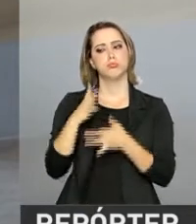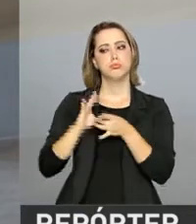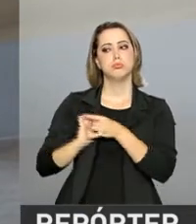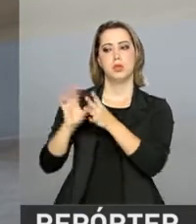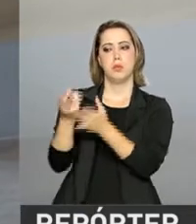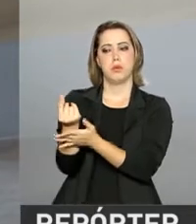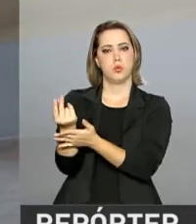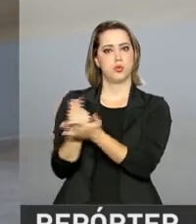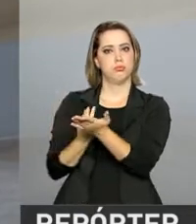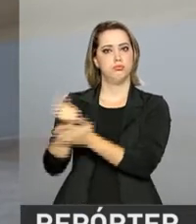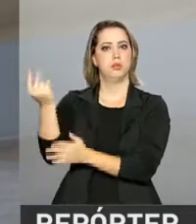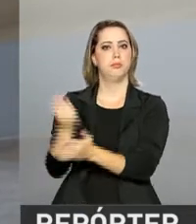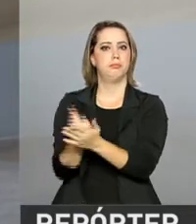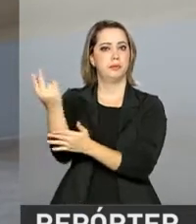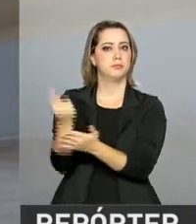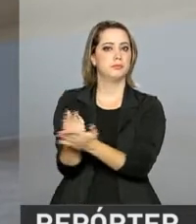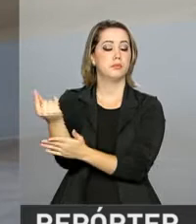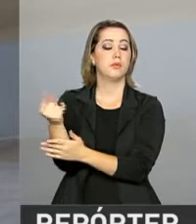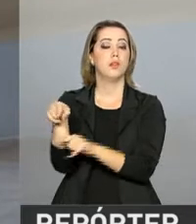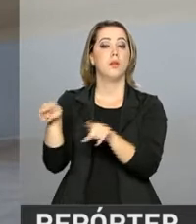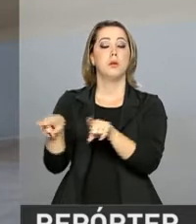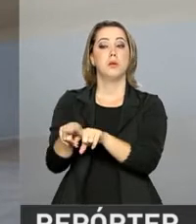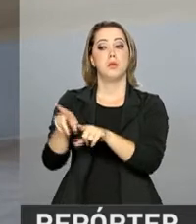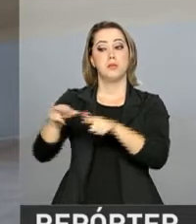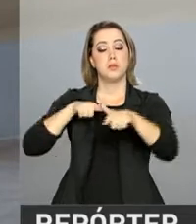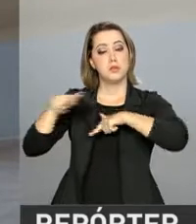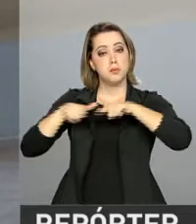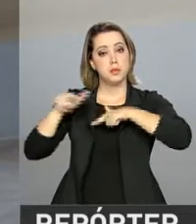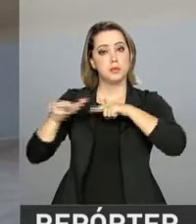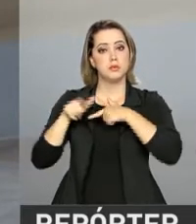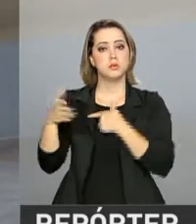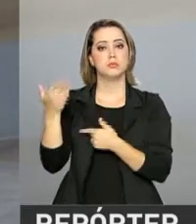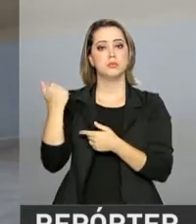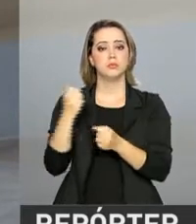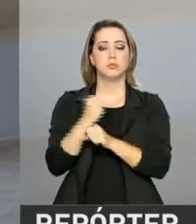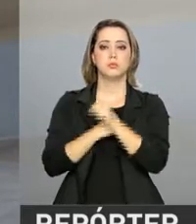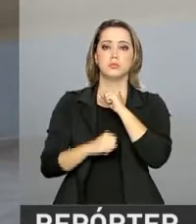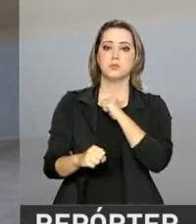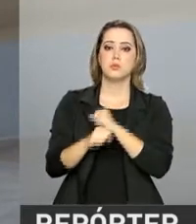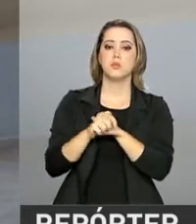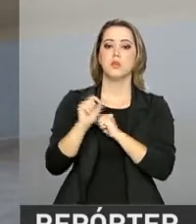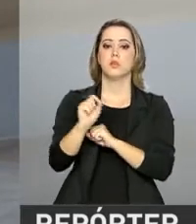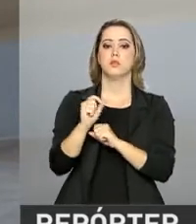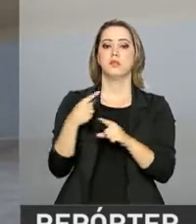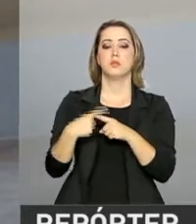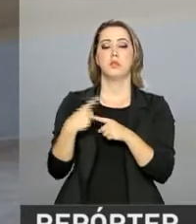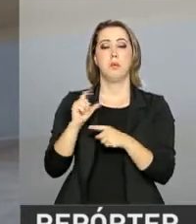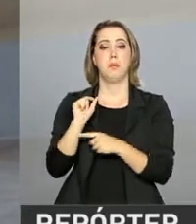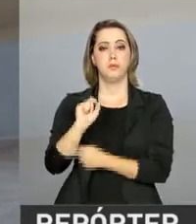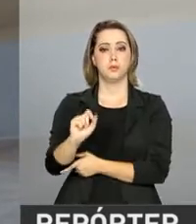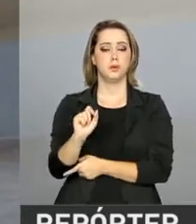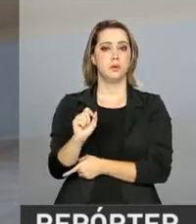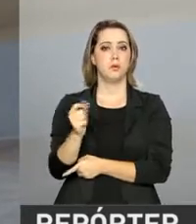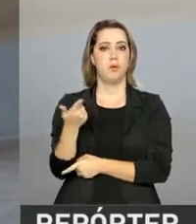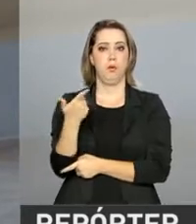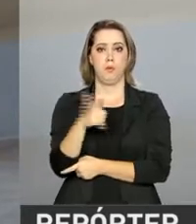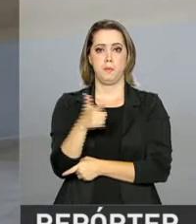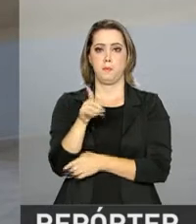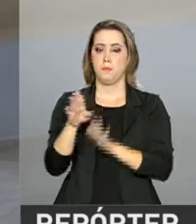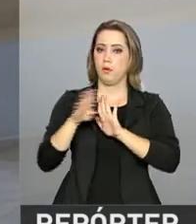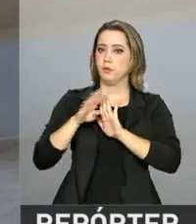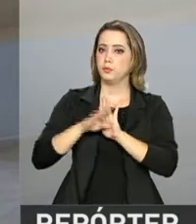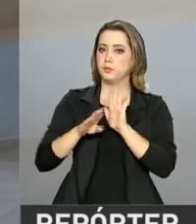inativas do fgts pelos trabalhadores no fim do ano passado como eu disse para ser mais uma dessas medidas